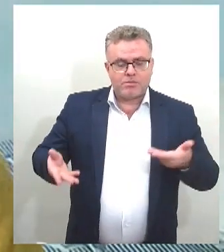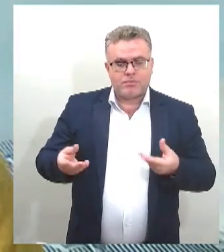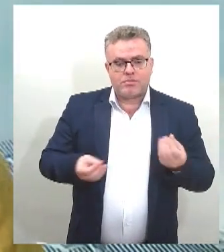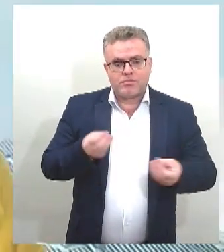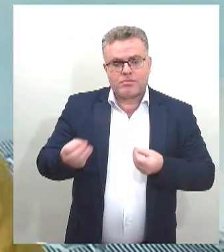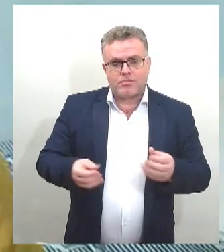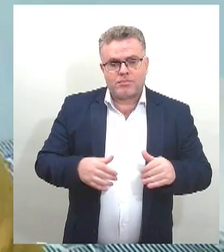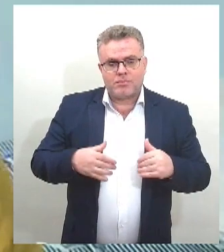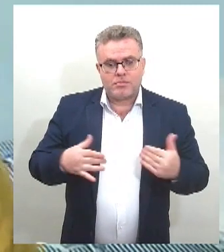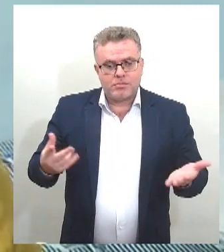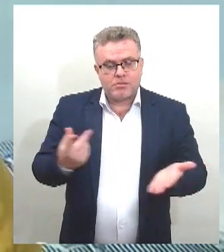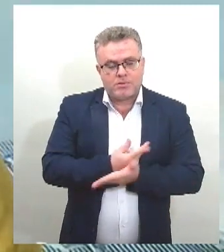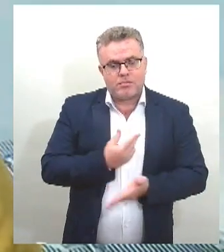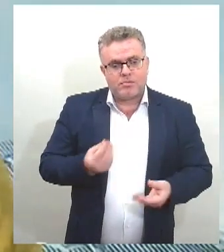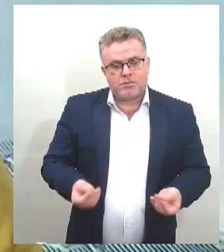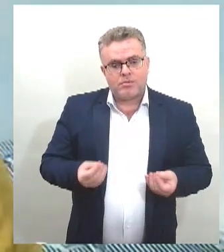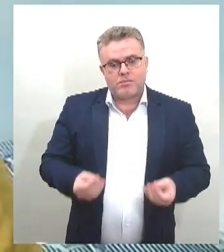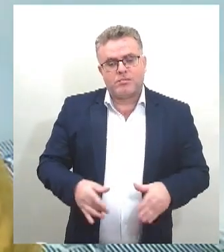militar